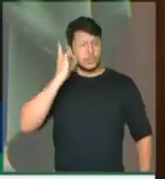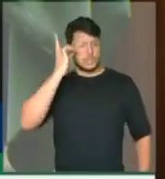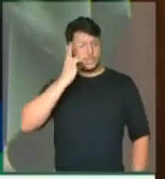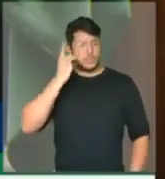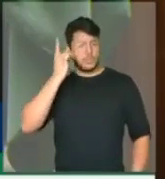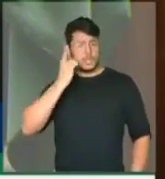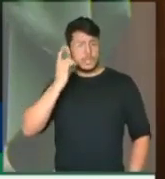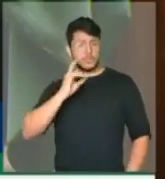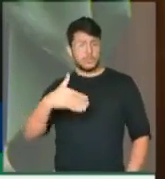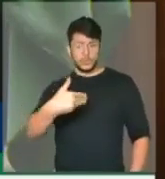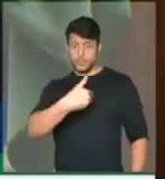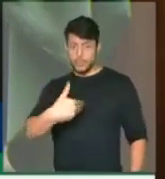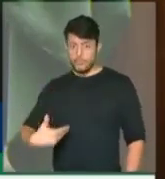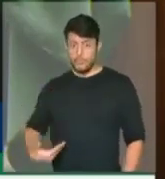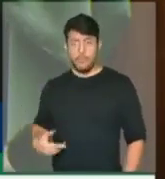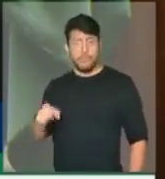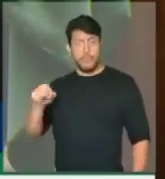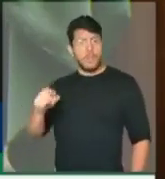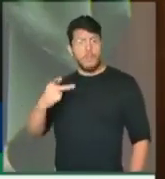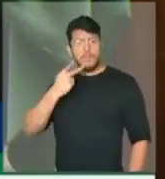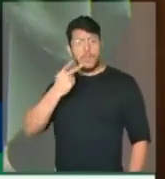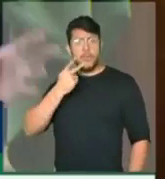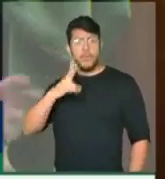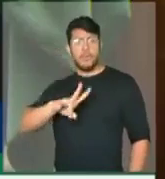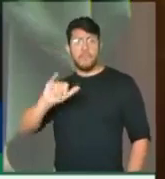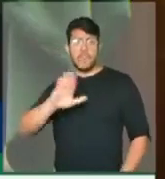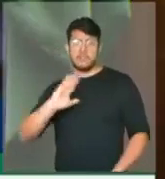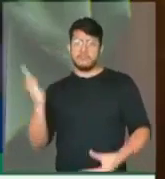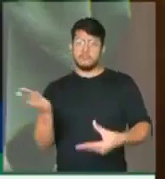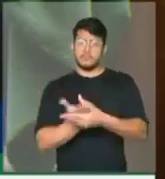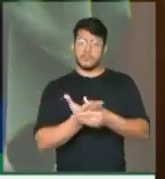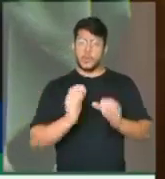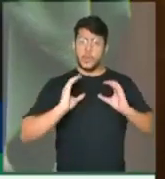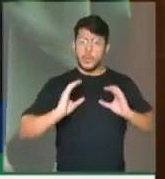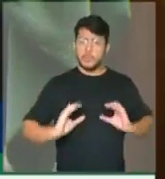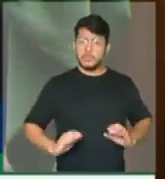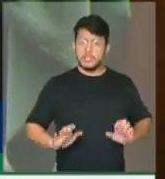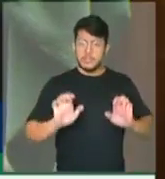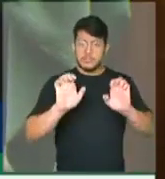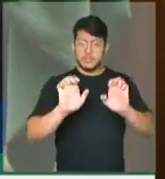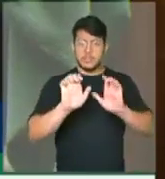Bolsonaro já disseram que vão representar no Conselho de Ética.